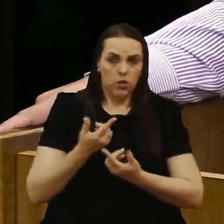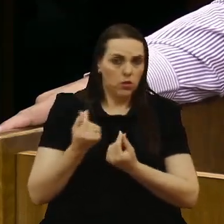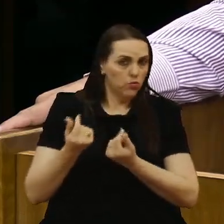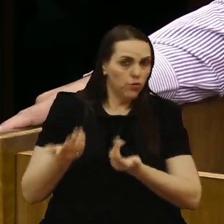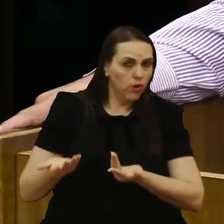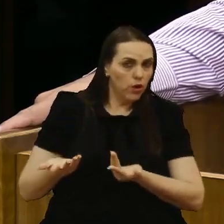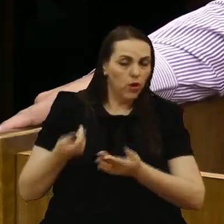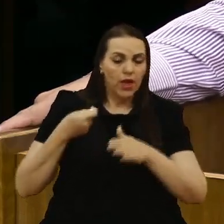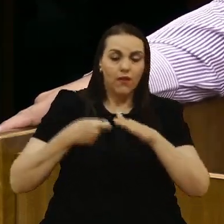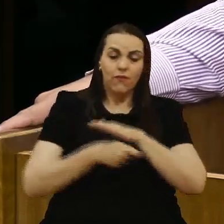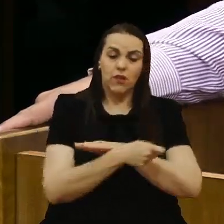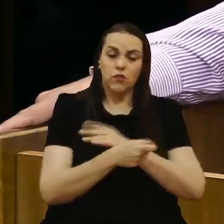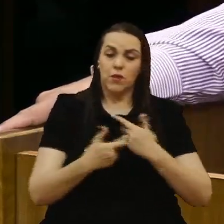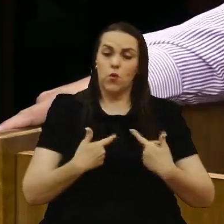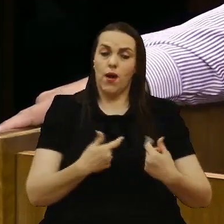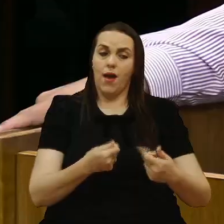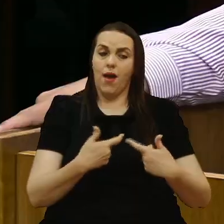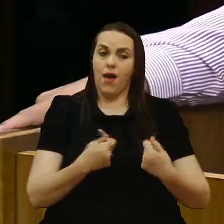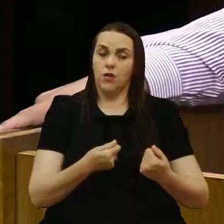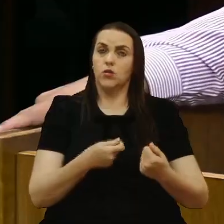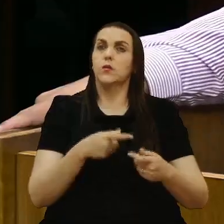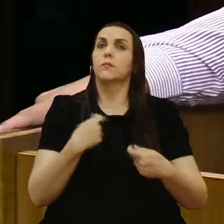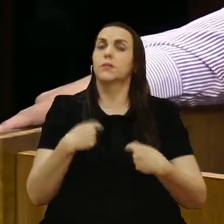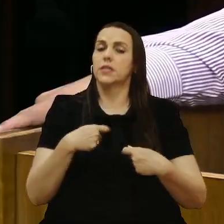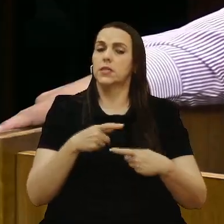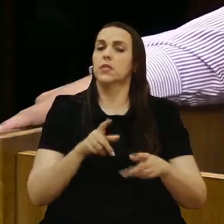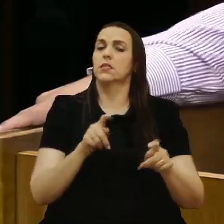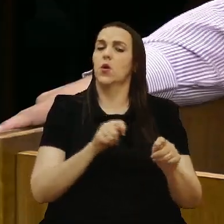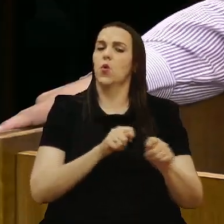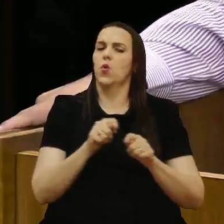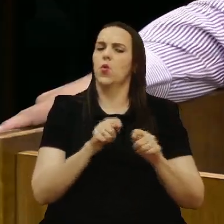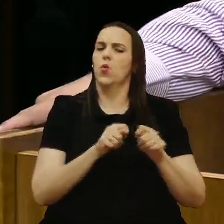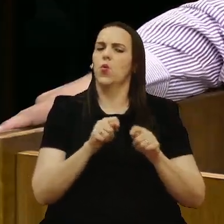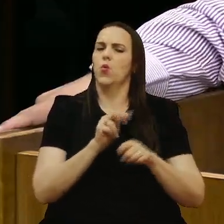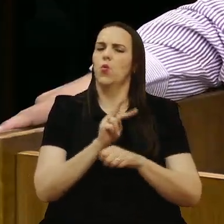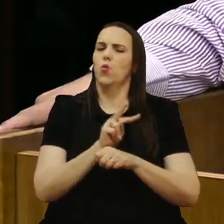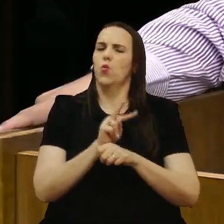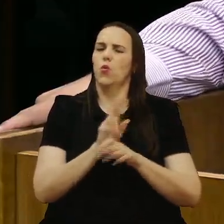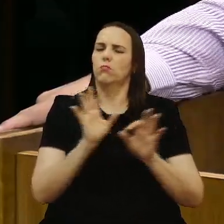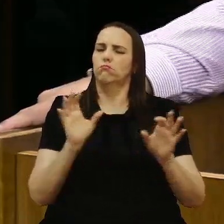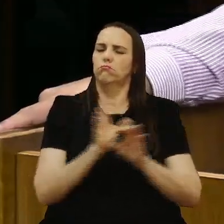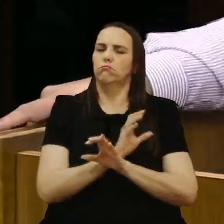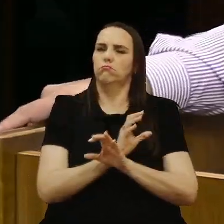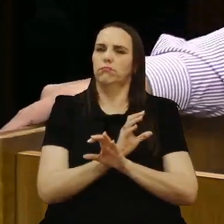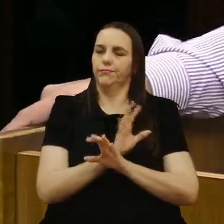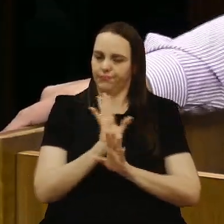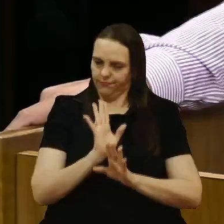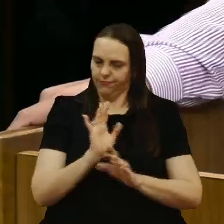investimento e o gasto dos recursos deve ser com zelo absoluto e total. Ponto 1.